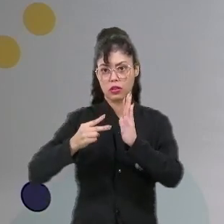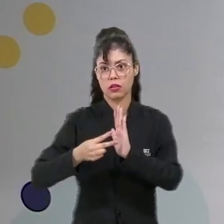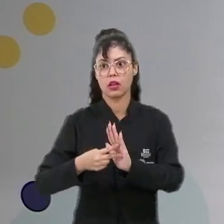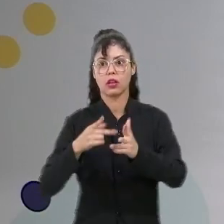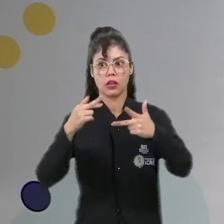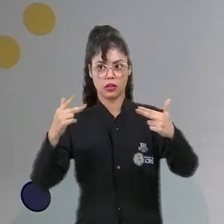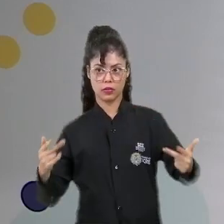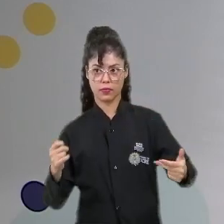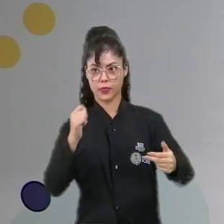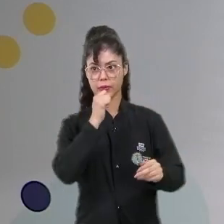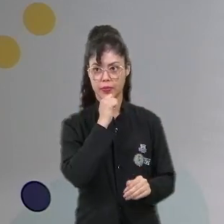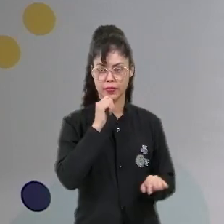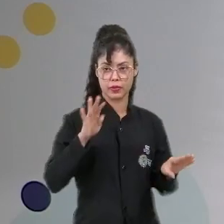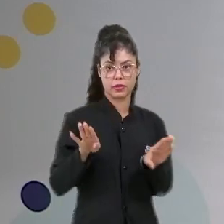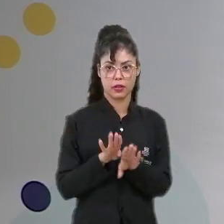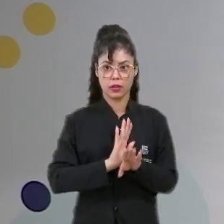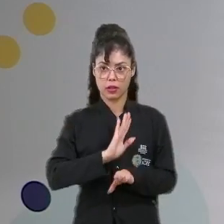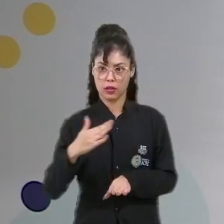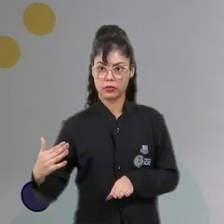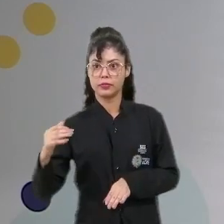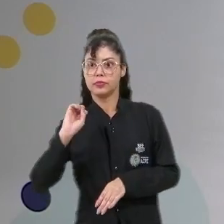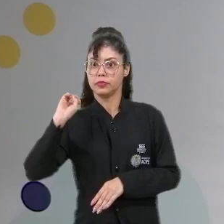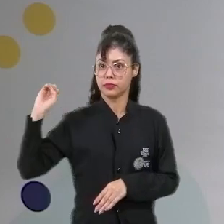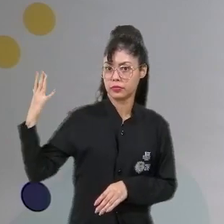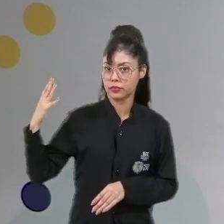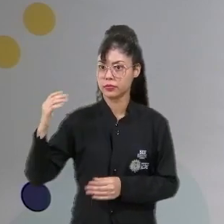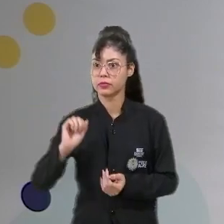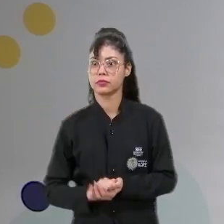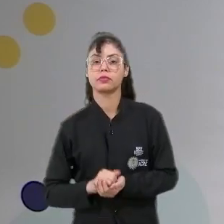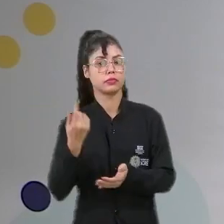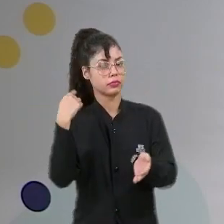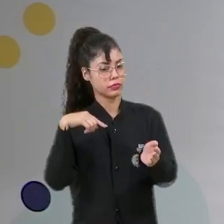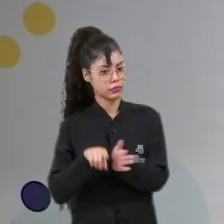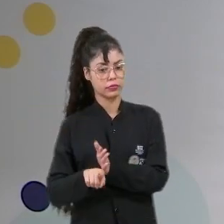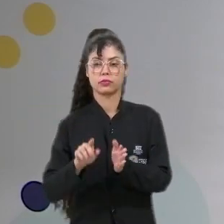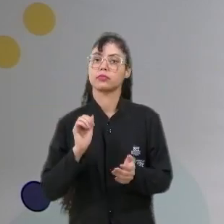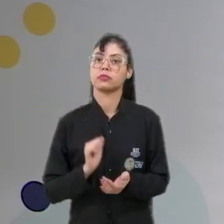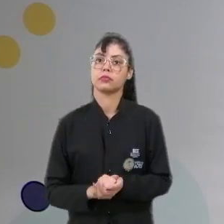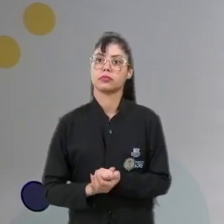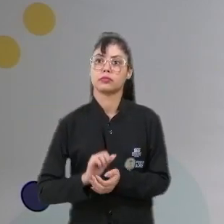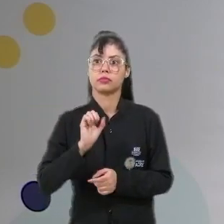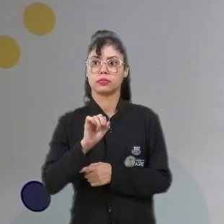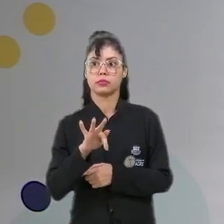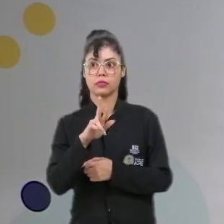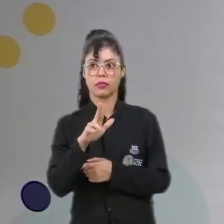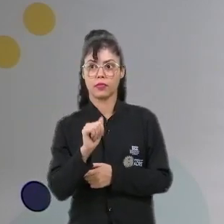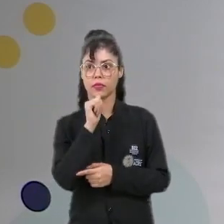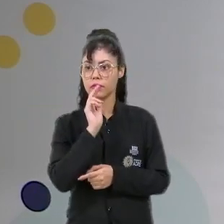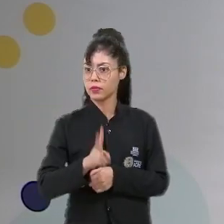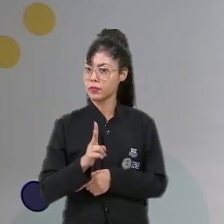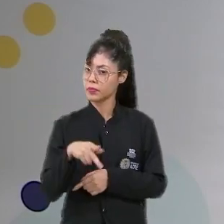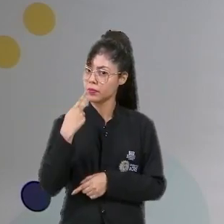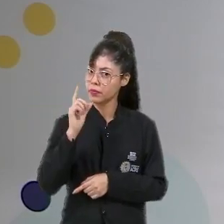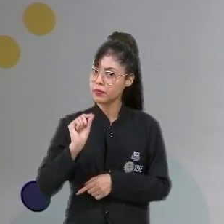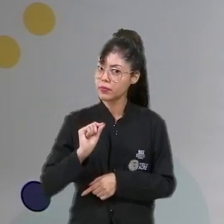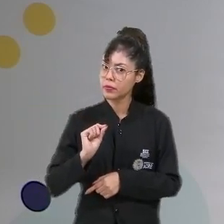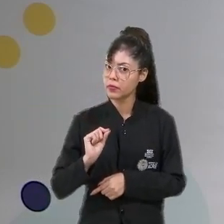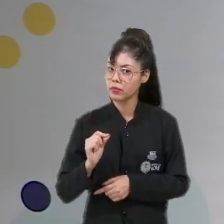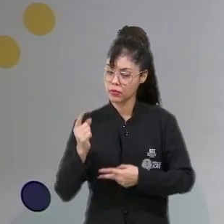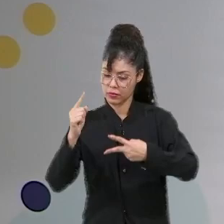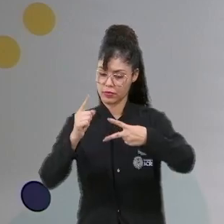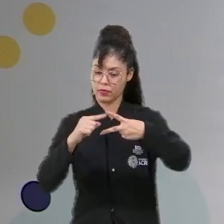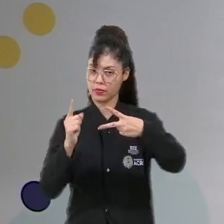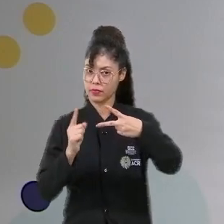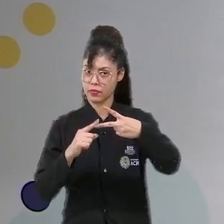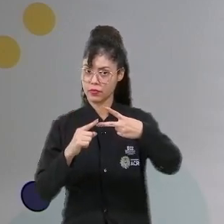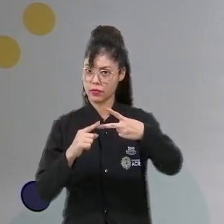das coisas. Então, quando se cair lá uma questão sobre a semântica, nós sempre falamos sobre duas coisas, que